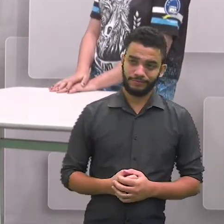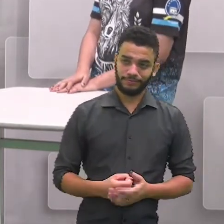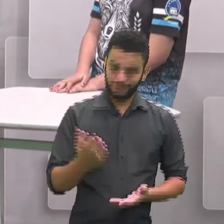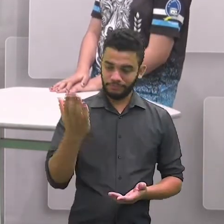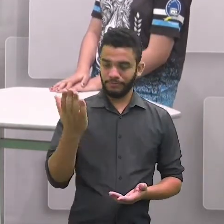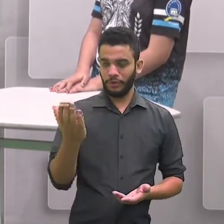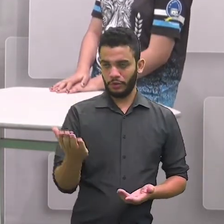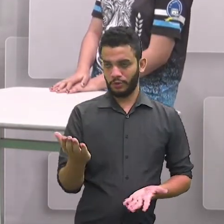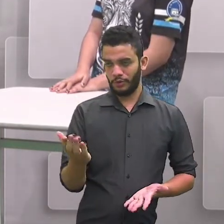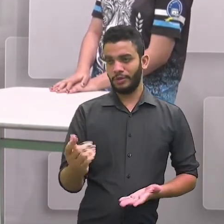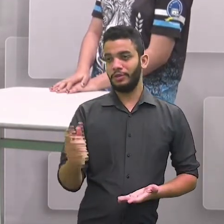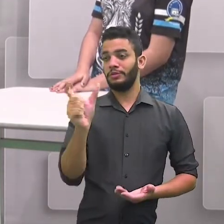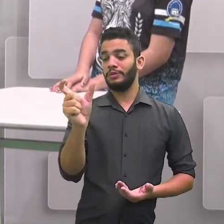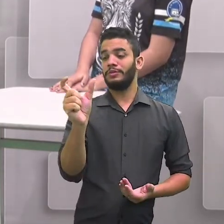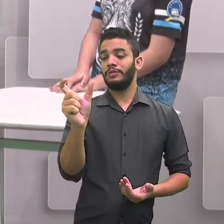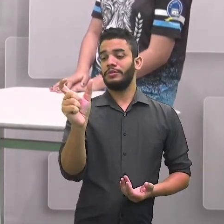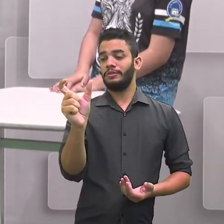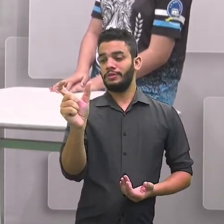Gabriela,